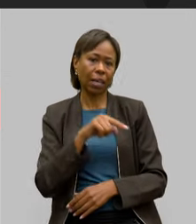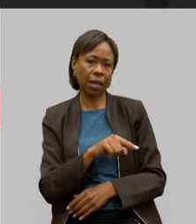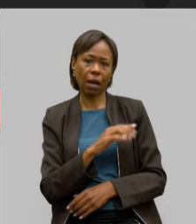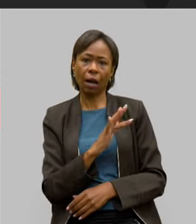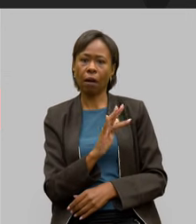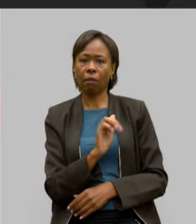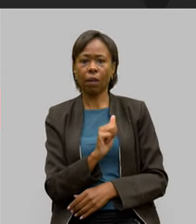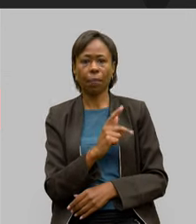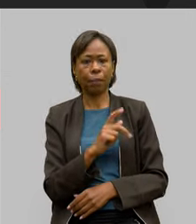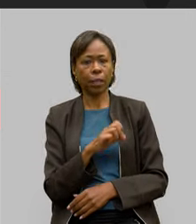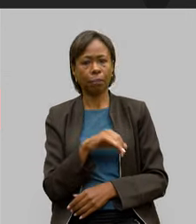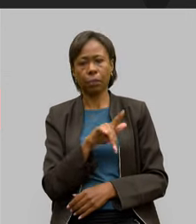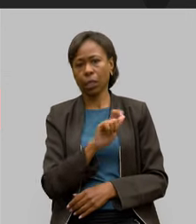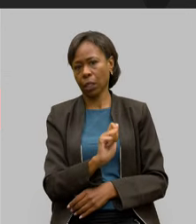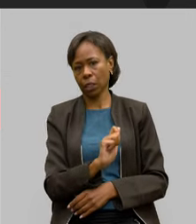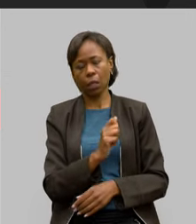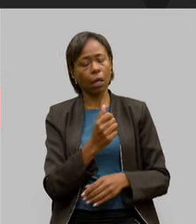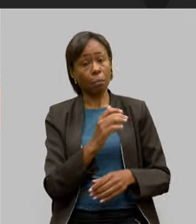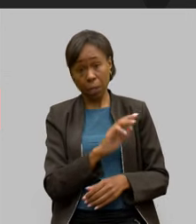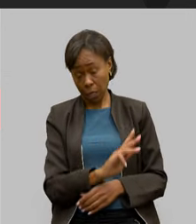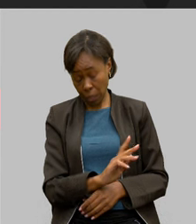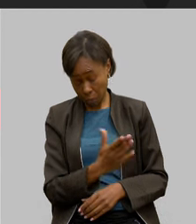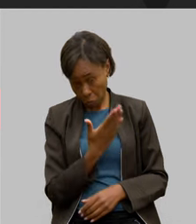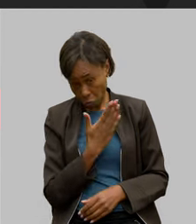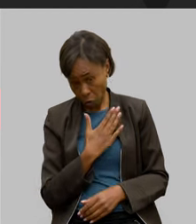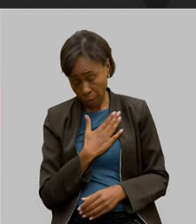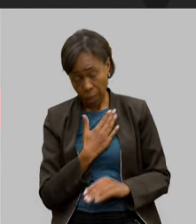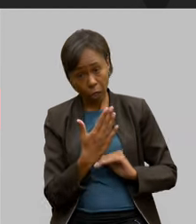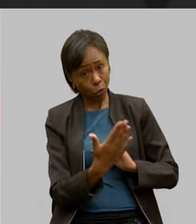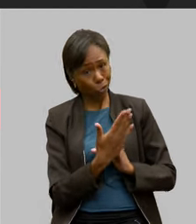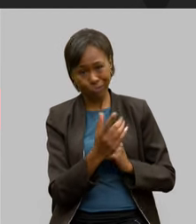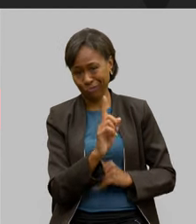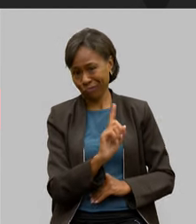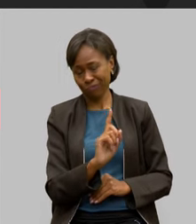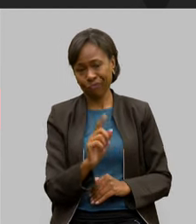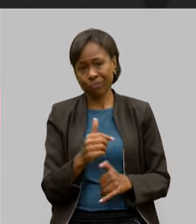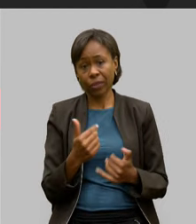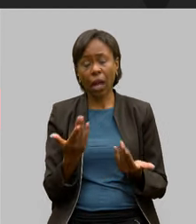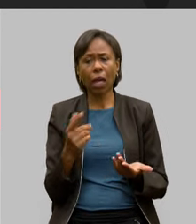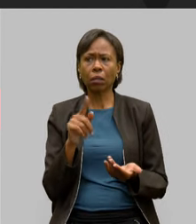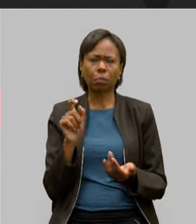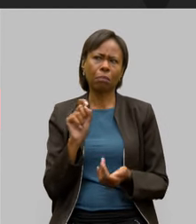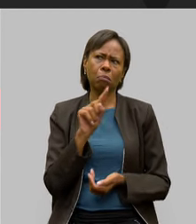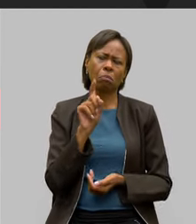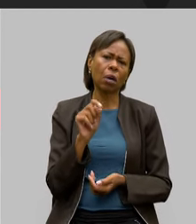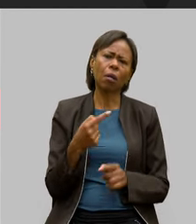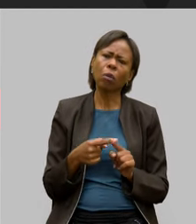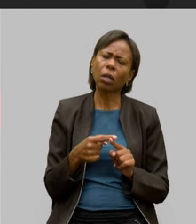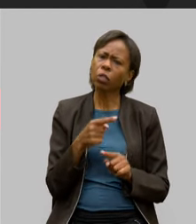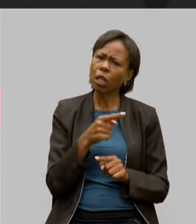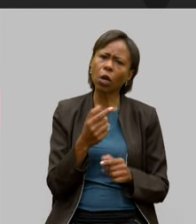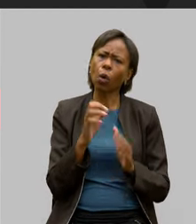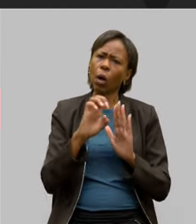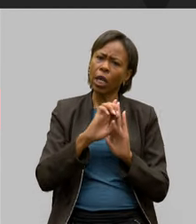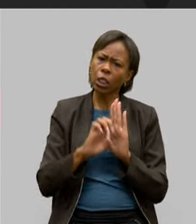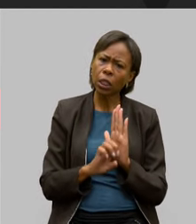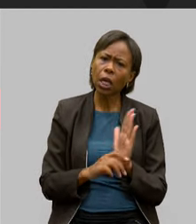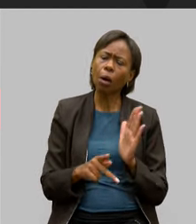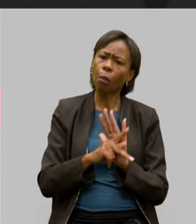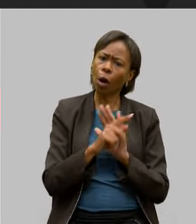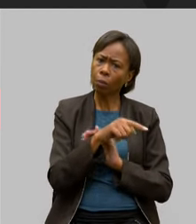da fapemig E aí vocês podem perguntar mas por que que você não entrou naqueles editais que tem na na fapemig o próximo por